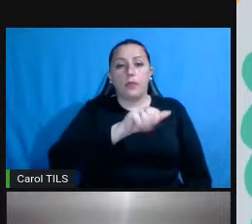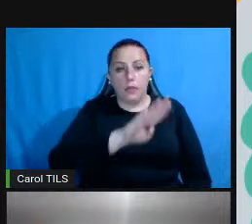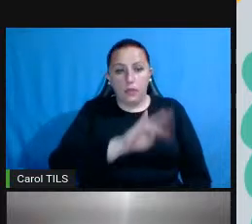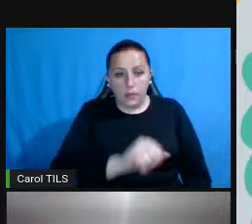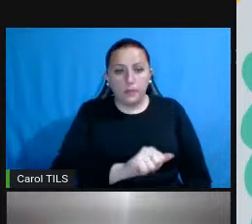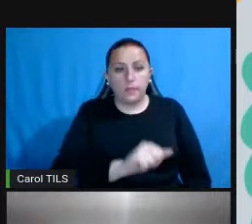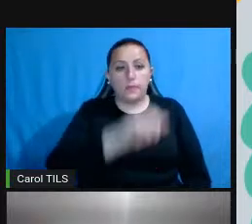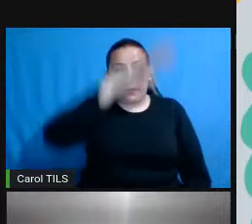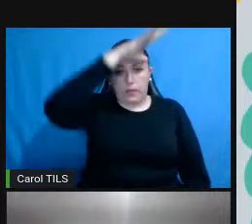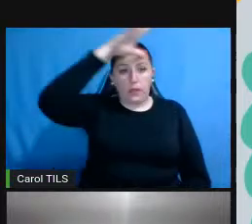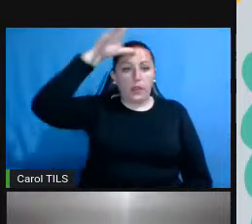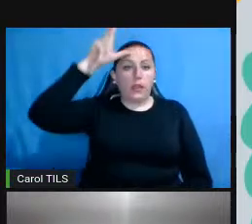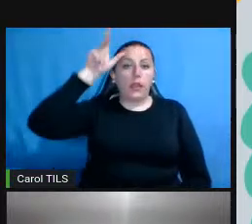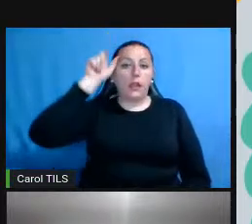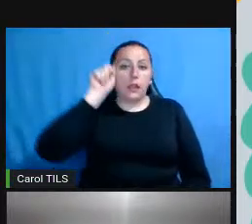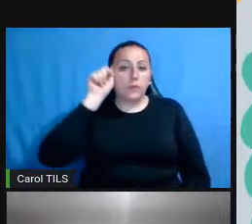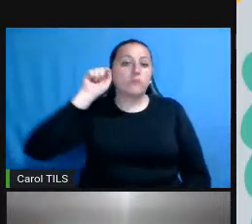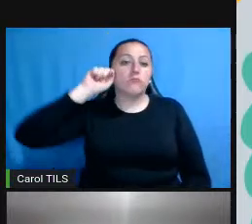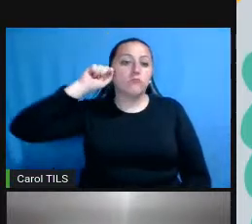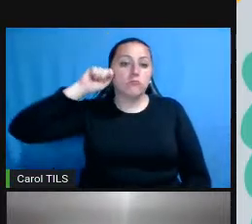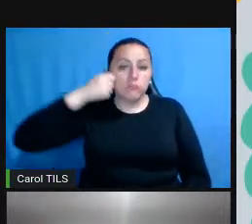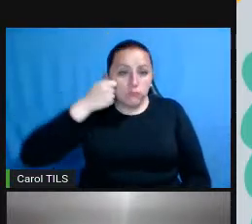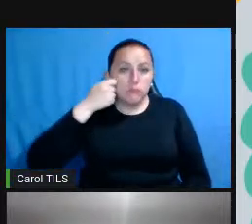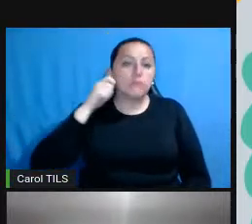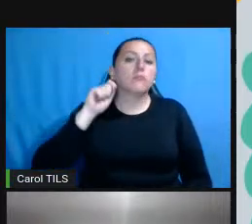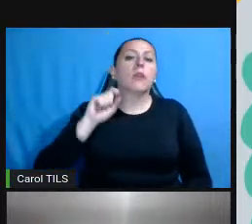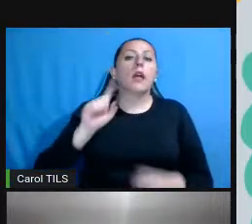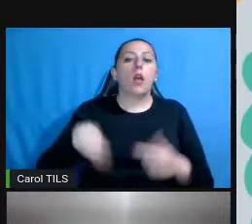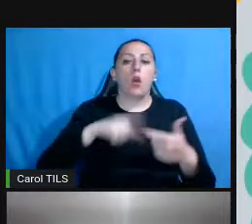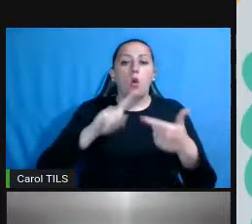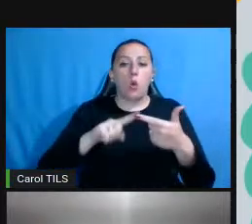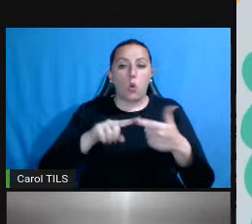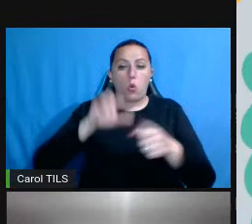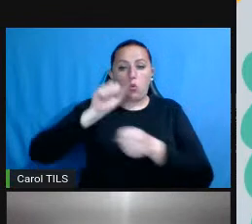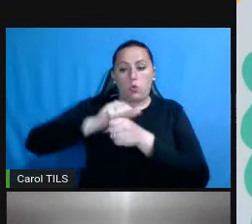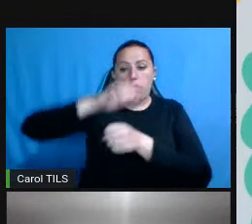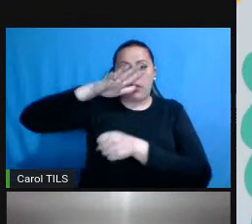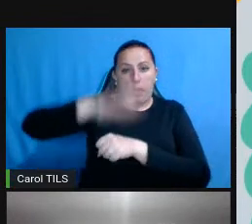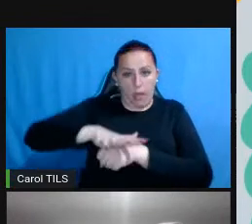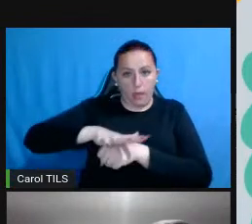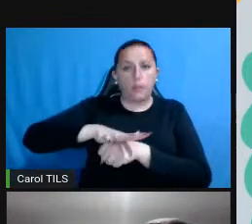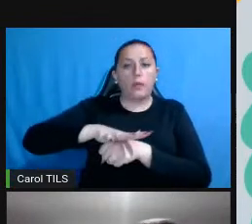Afro-Brasileiros e Indígena, o NAPNE, que é o